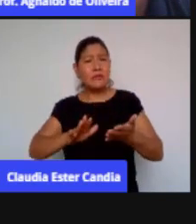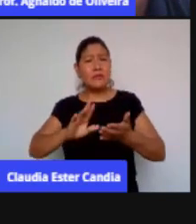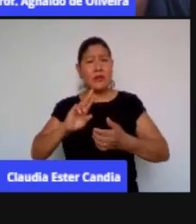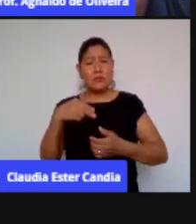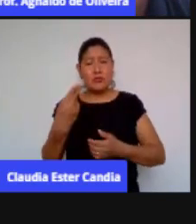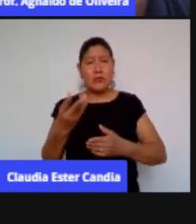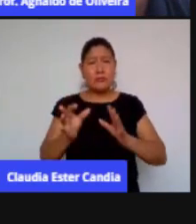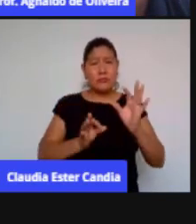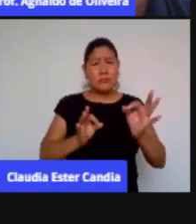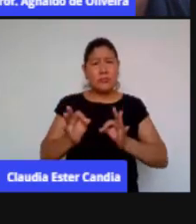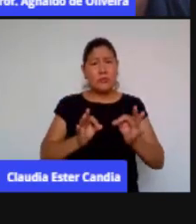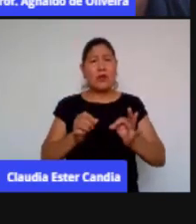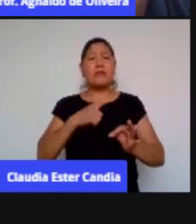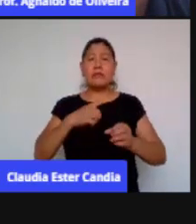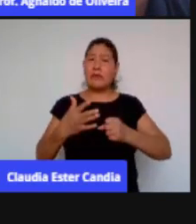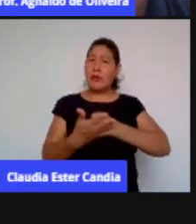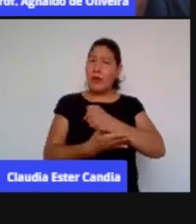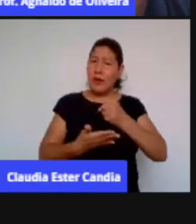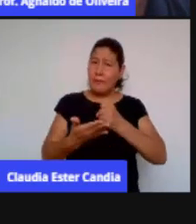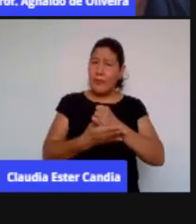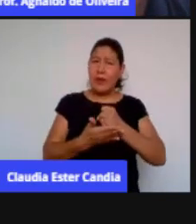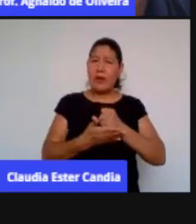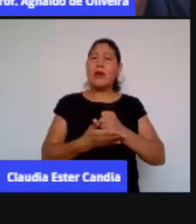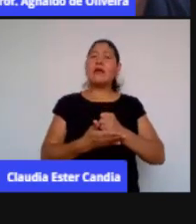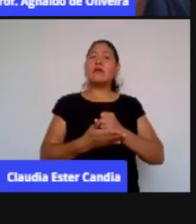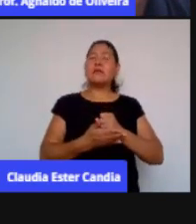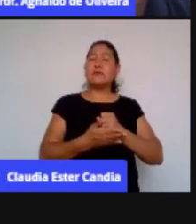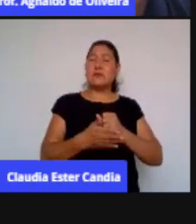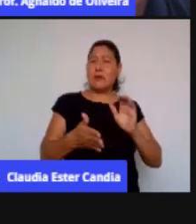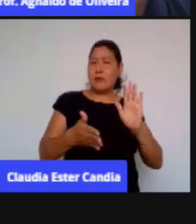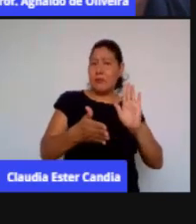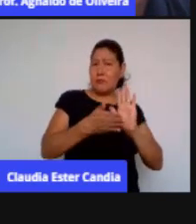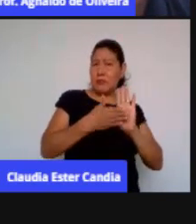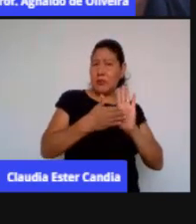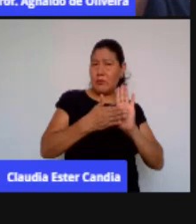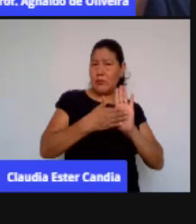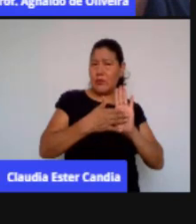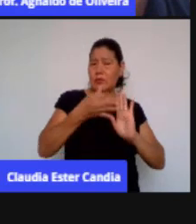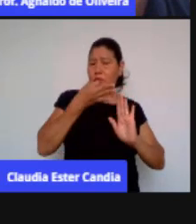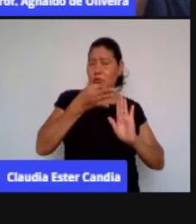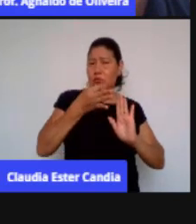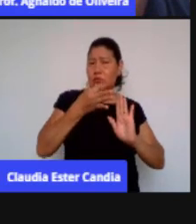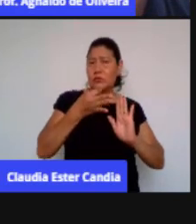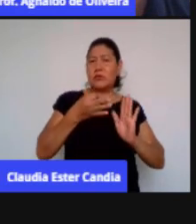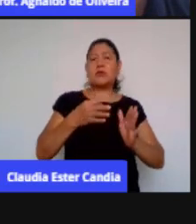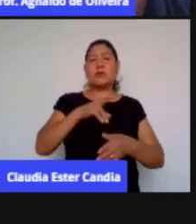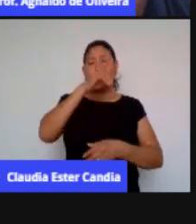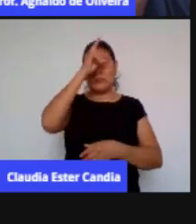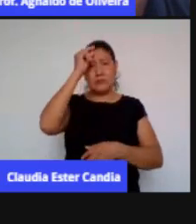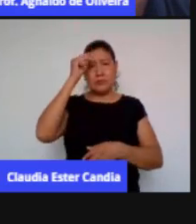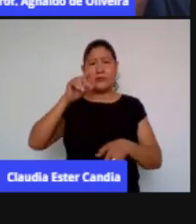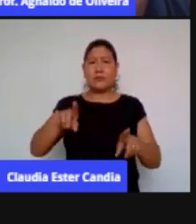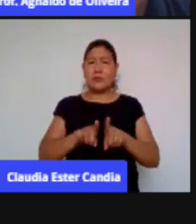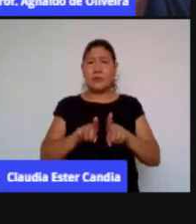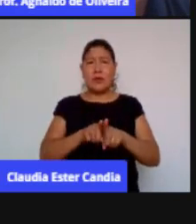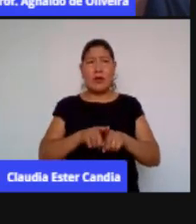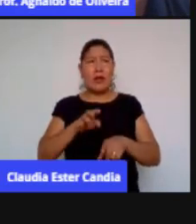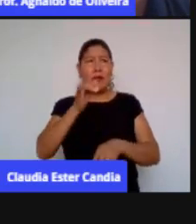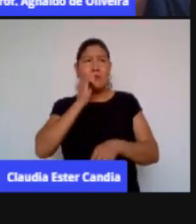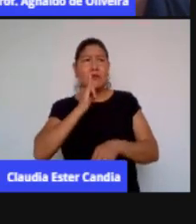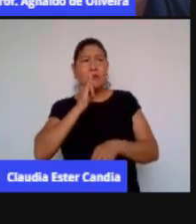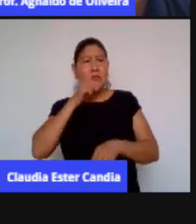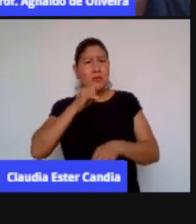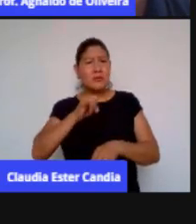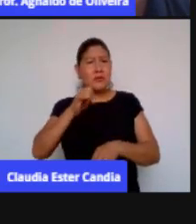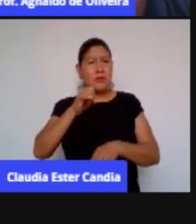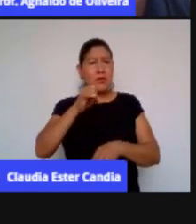ano, ele tem por base as habilidades indicadas. Porém, isso não impede que o professor, caso ele perceba que é possível e